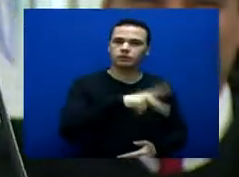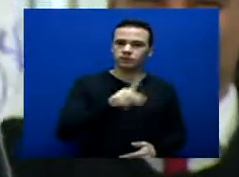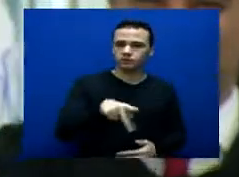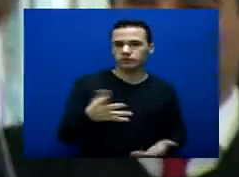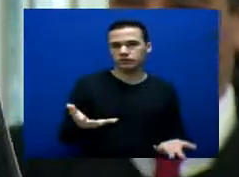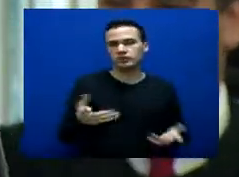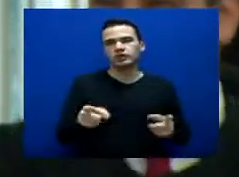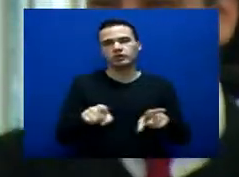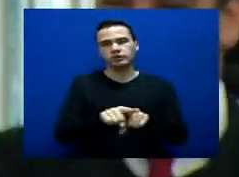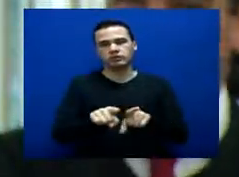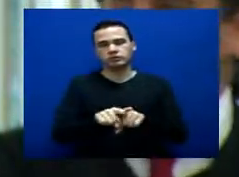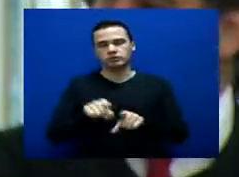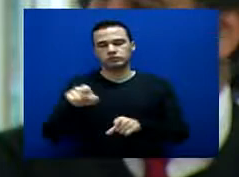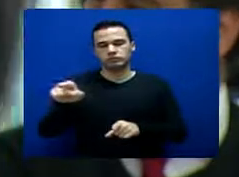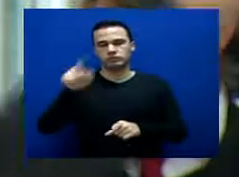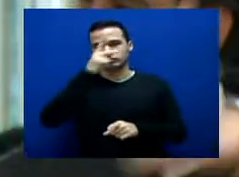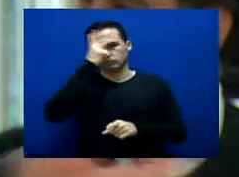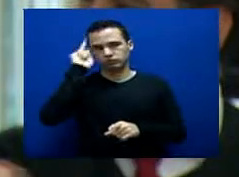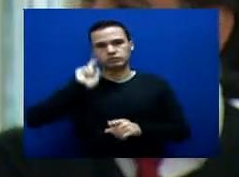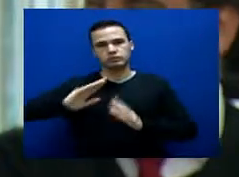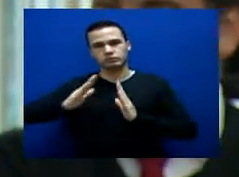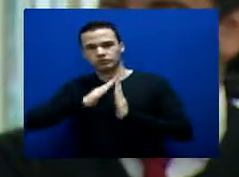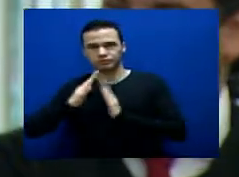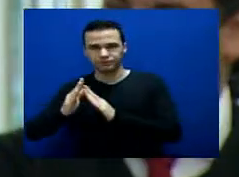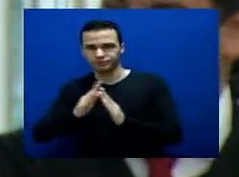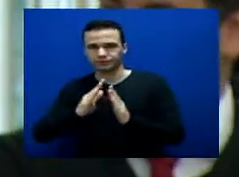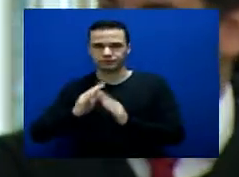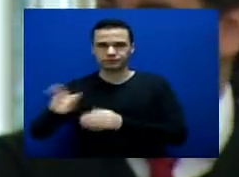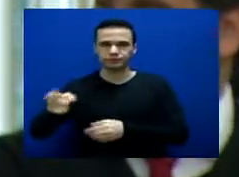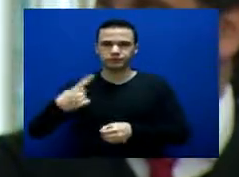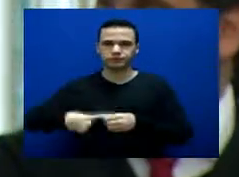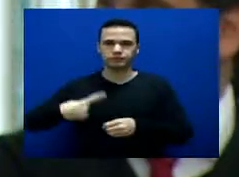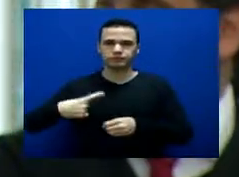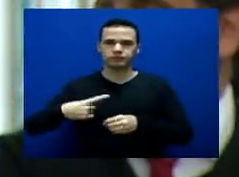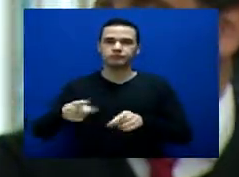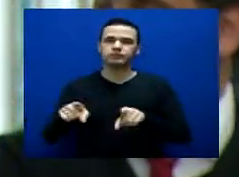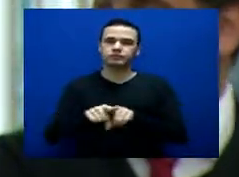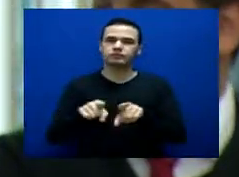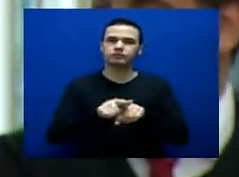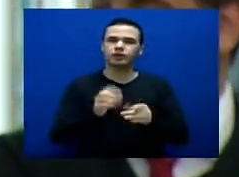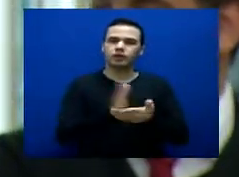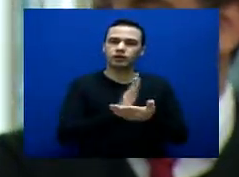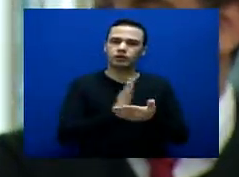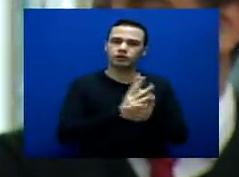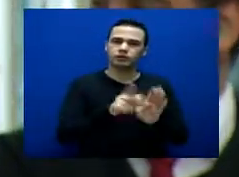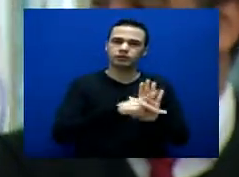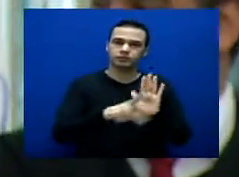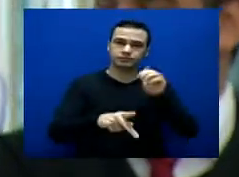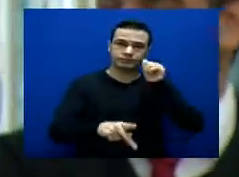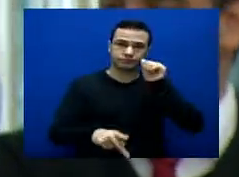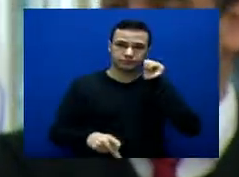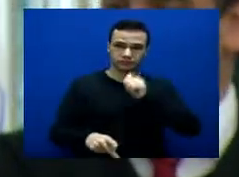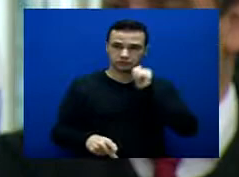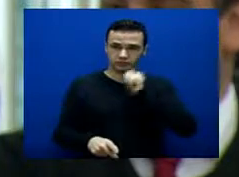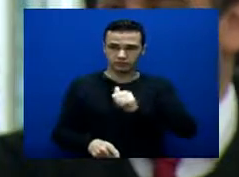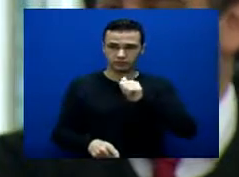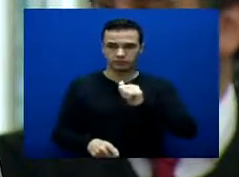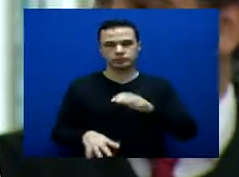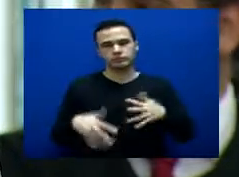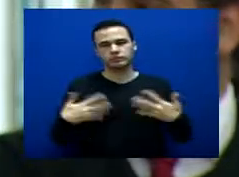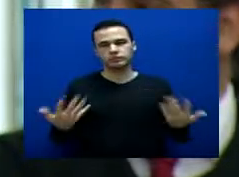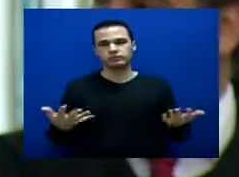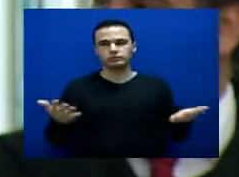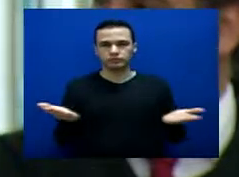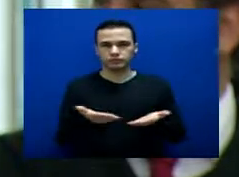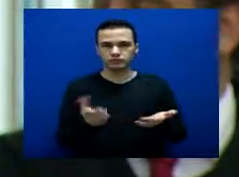professores, movimento de moradores também, tem os movimentos feministas, né, movimento de mulheres. Então, nós temos